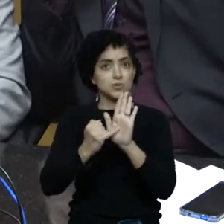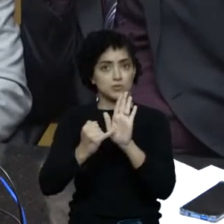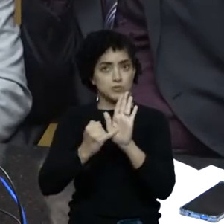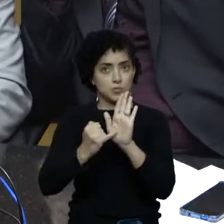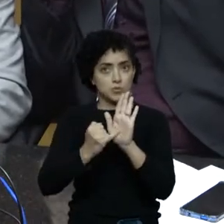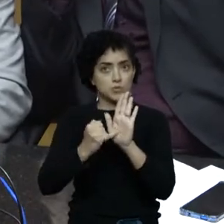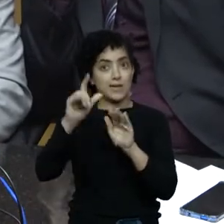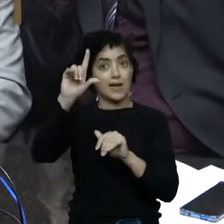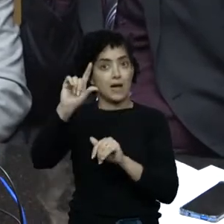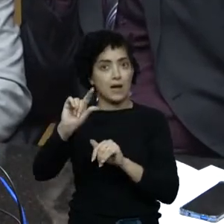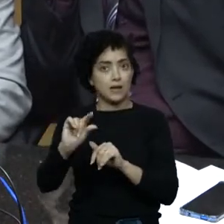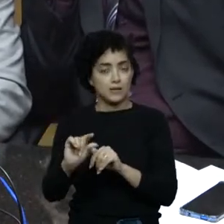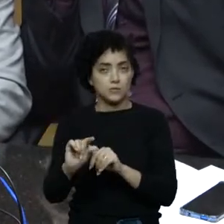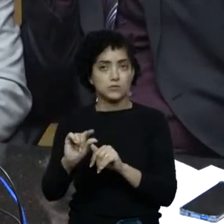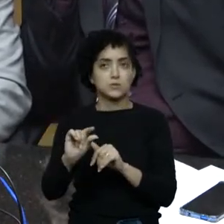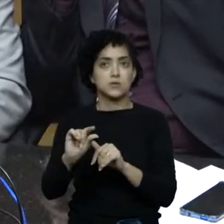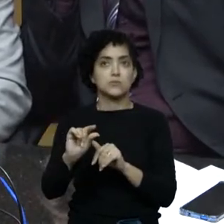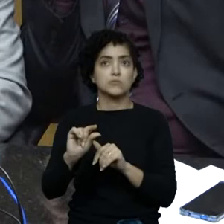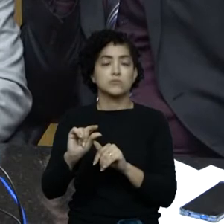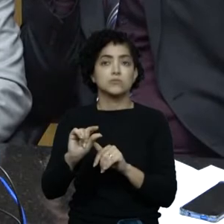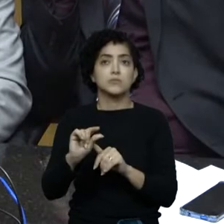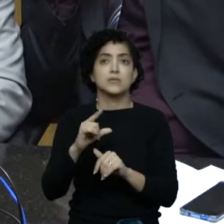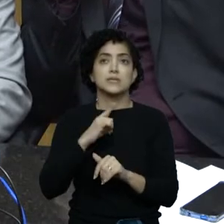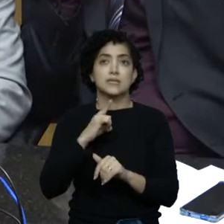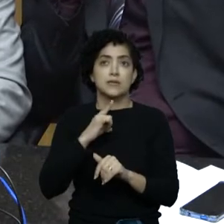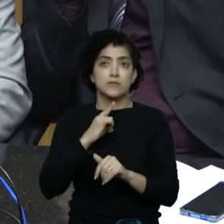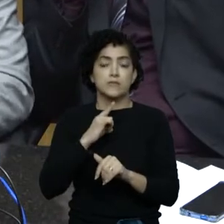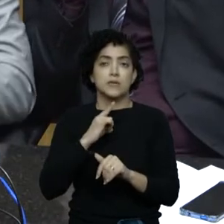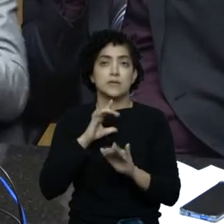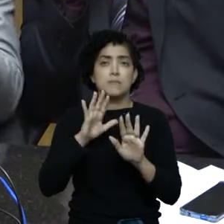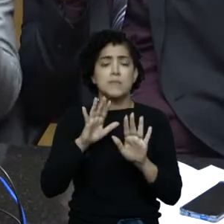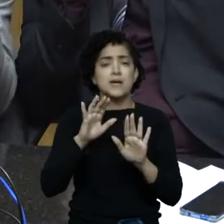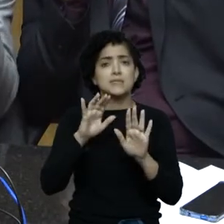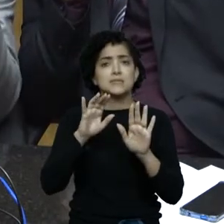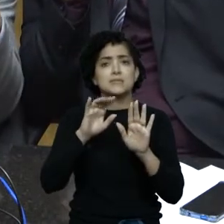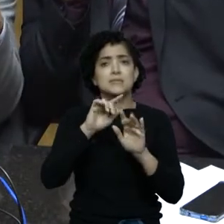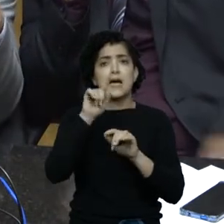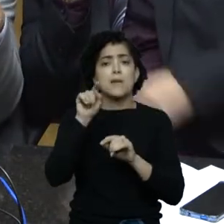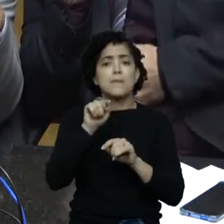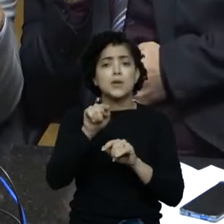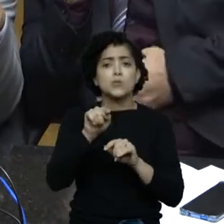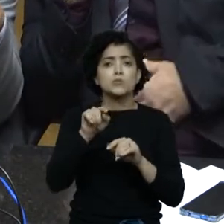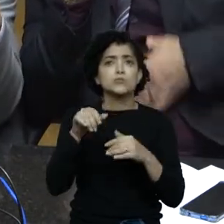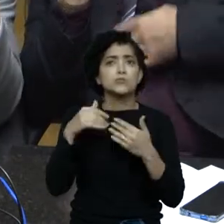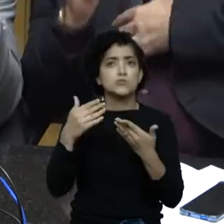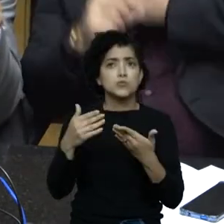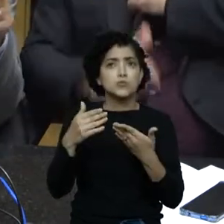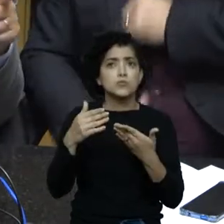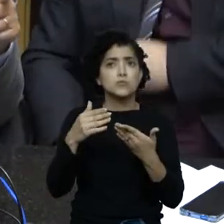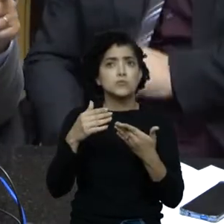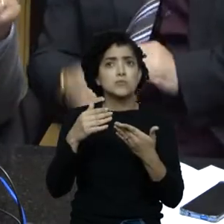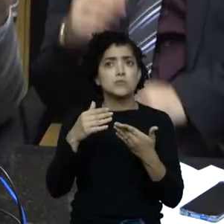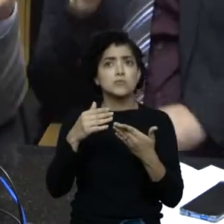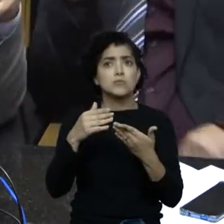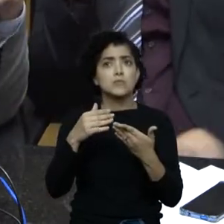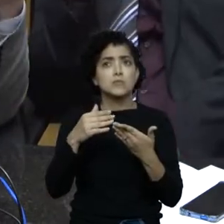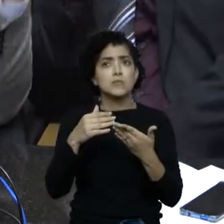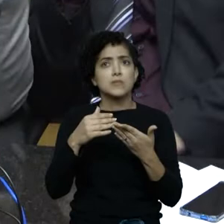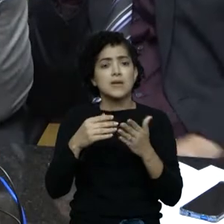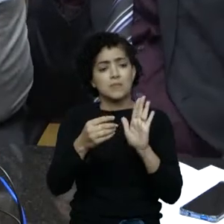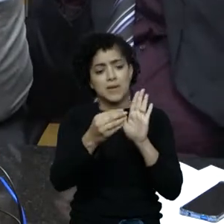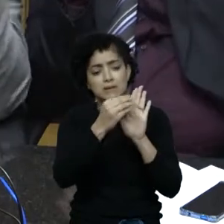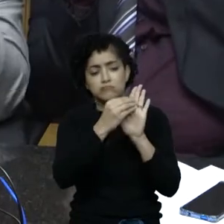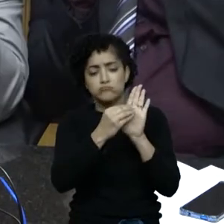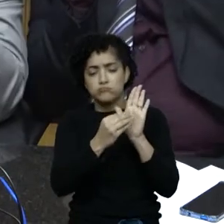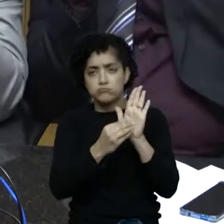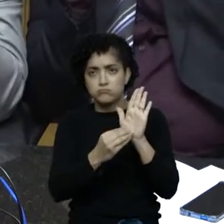a redução que isso causou agora tem uma pergunta que fica será que vai estar lá no cardápio do dia a